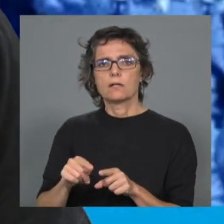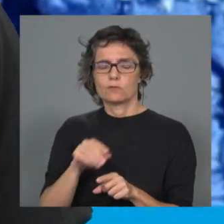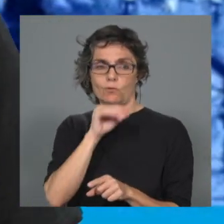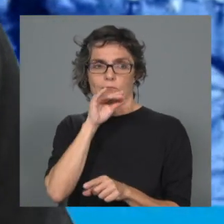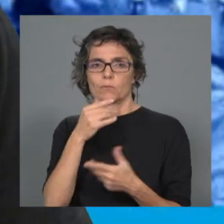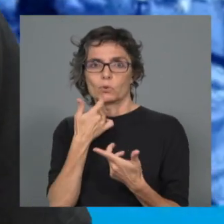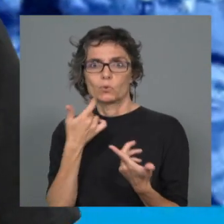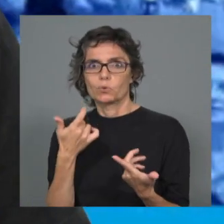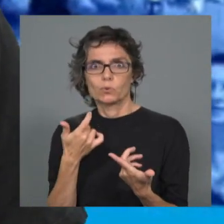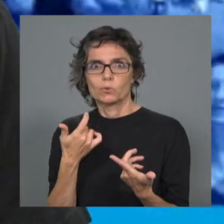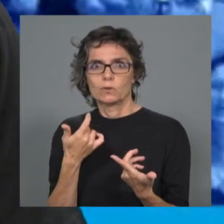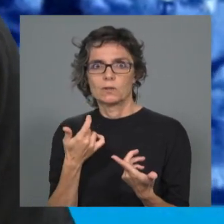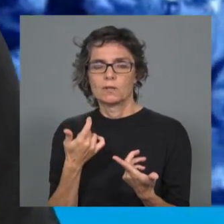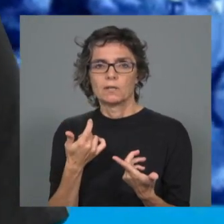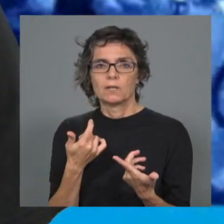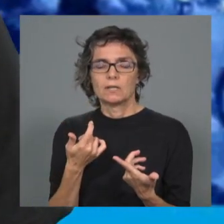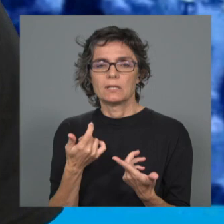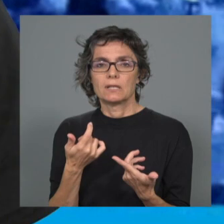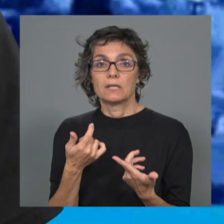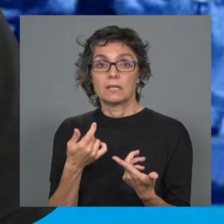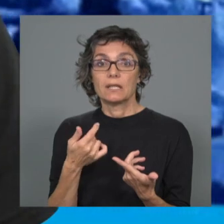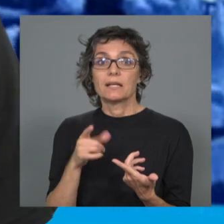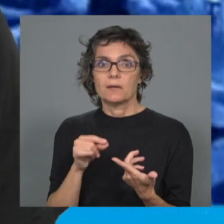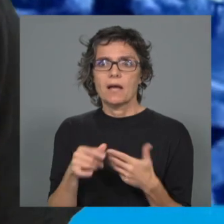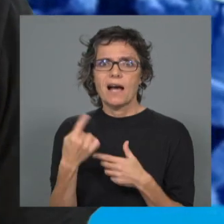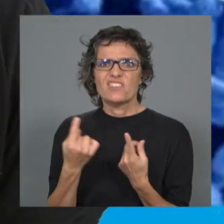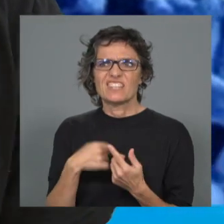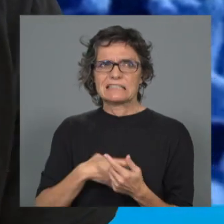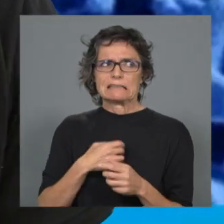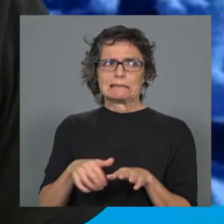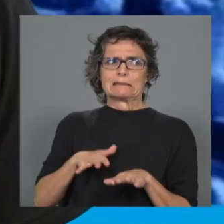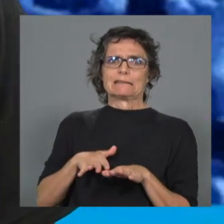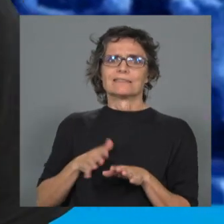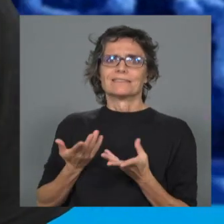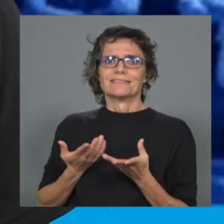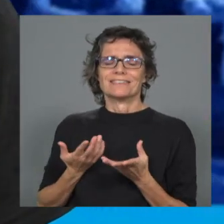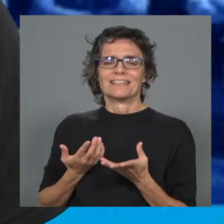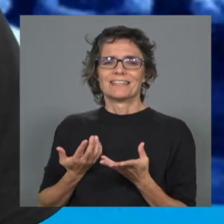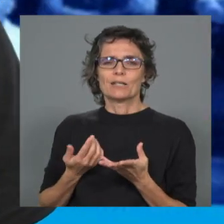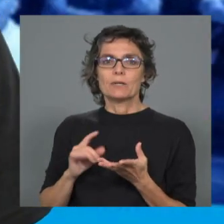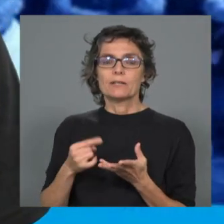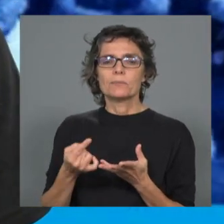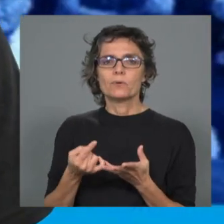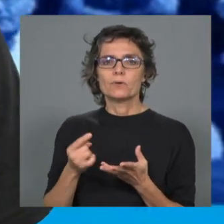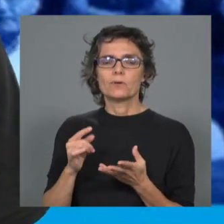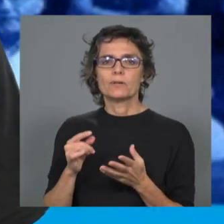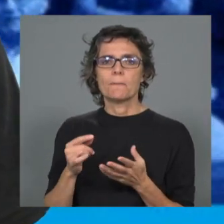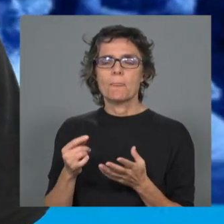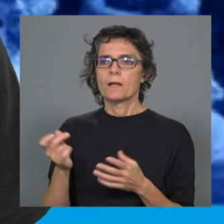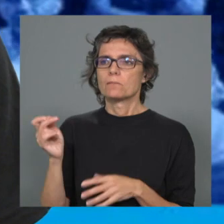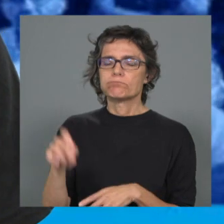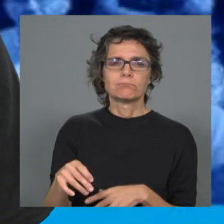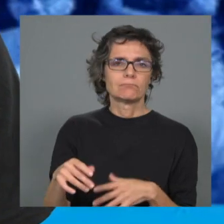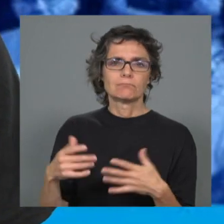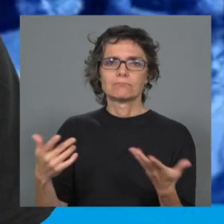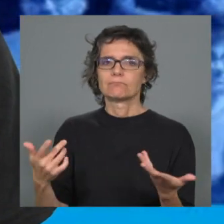surpresa, vamos às vezes até com uma certa desconfiança, porque não conhecemos, e depois chegamos lá. Uma das coisas que sempre